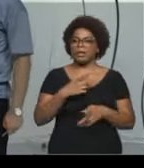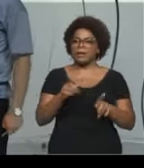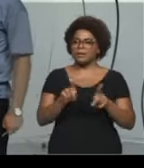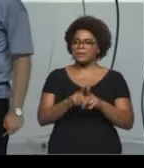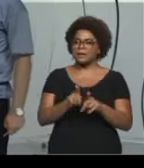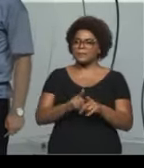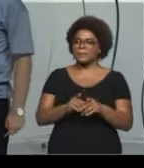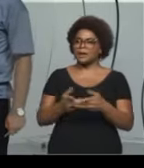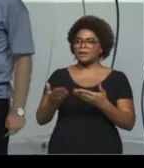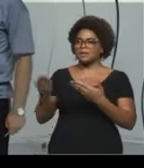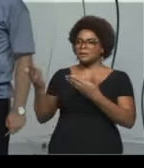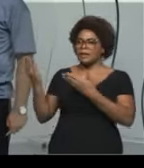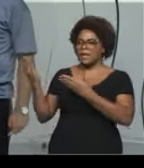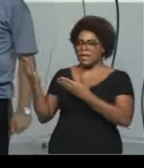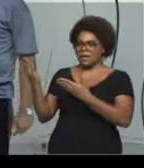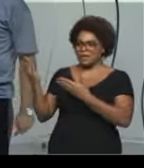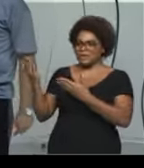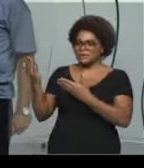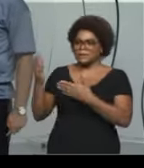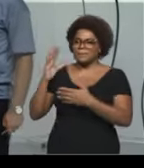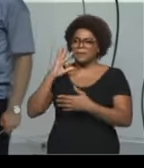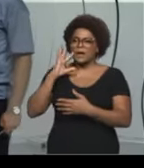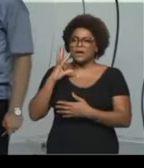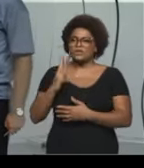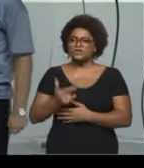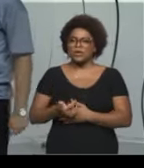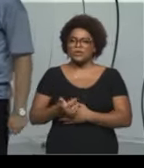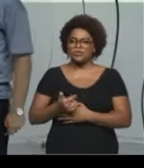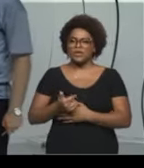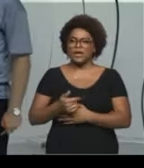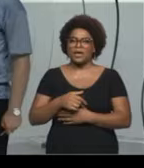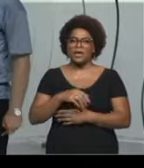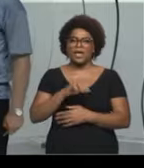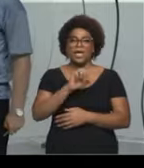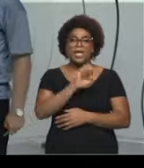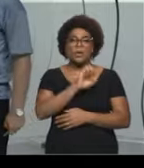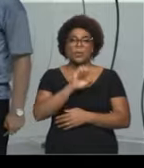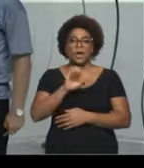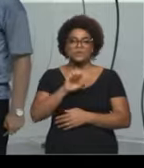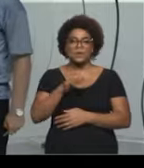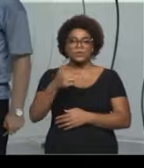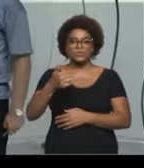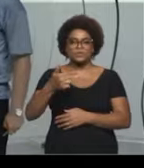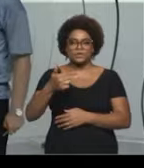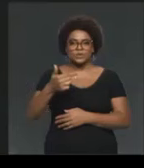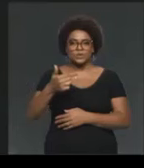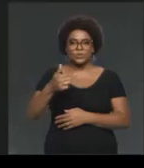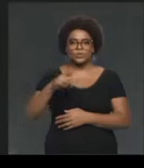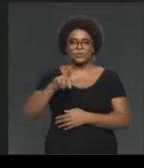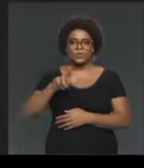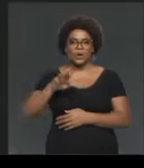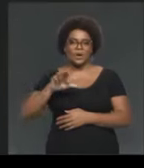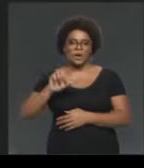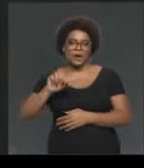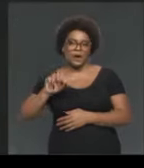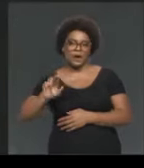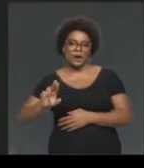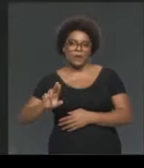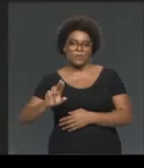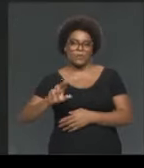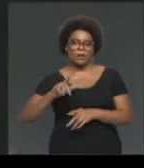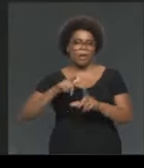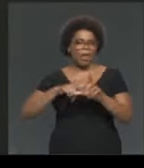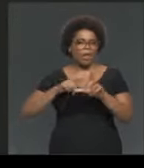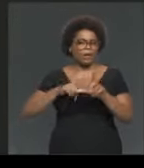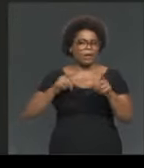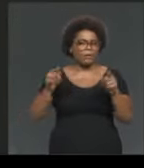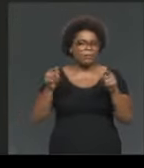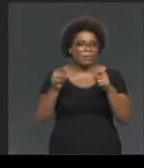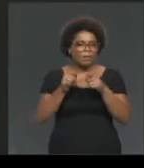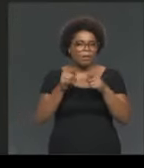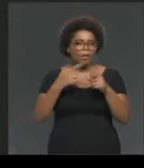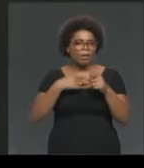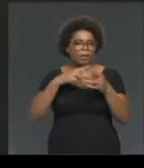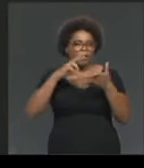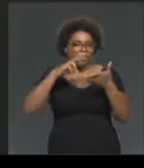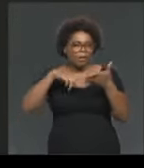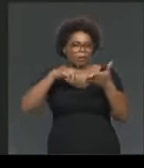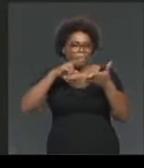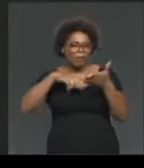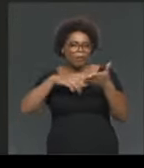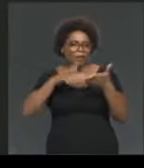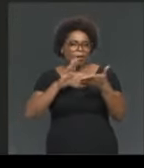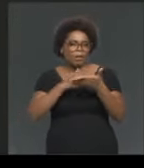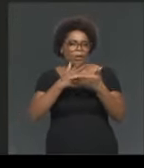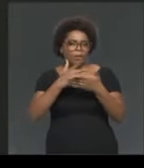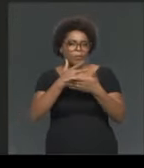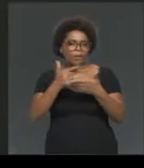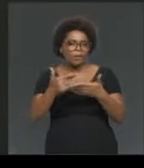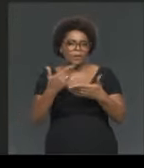resolver a equação do segundo grau, né? A letra está muito pequena, gente, mas eu vou descrever então, vou ler algumas coisas para vocês.